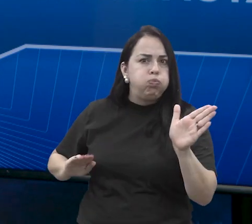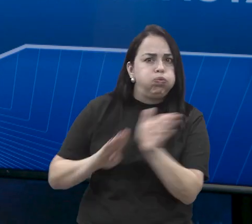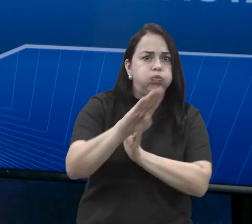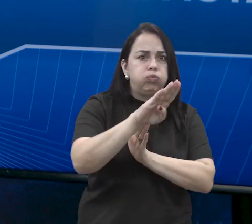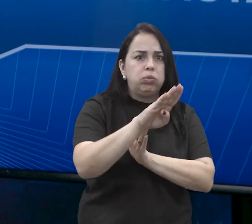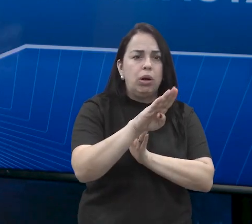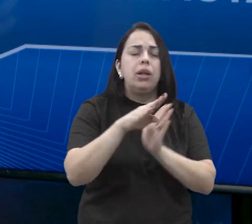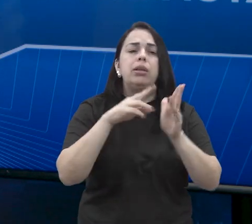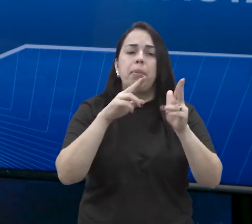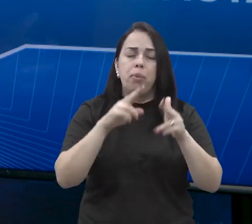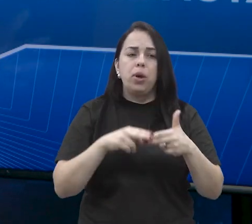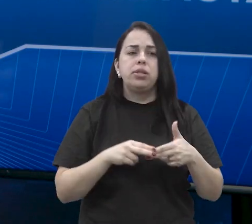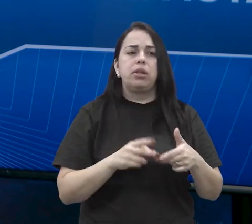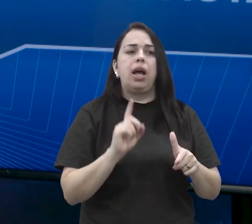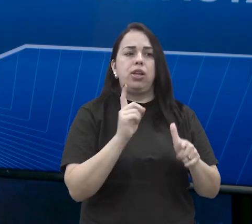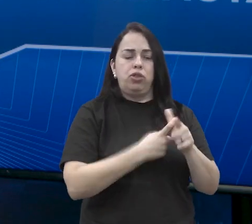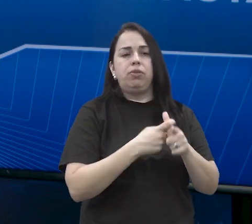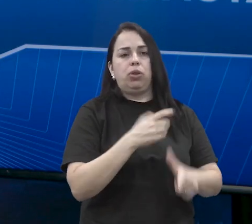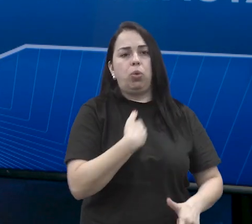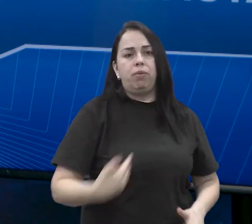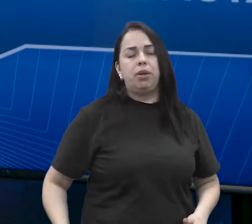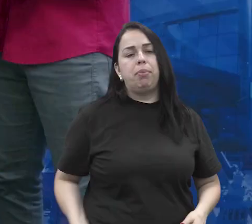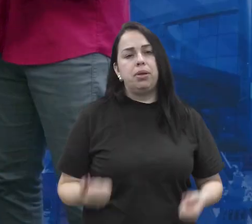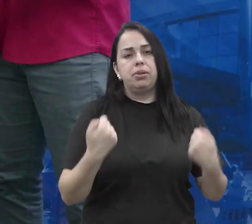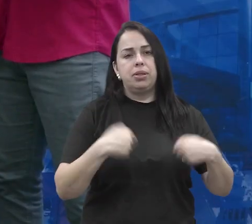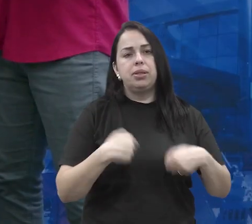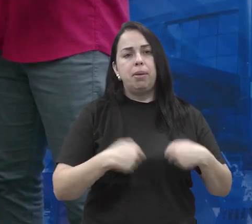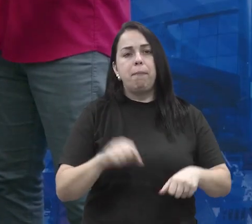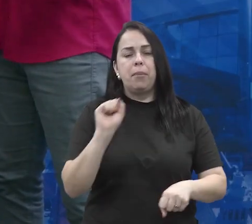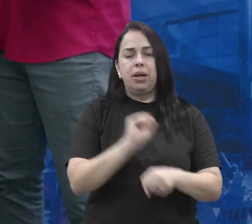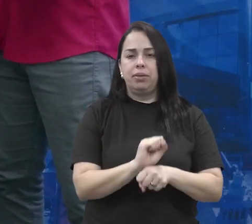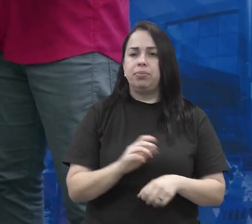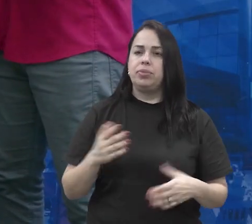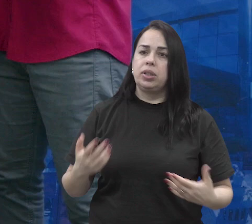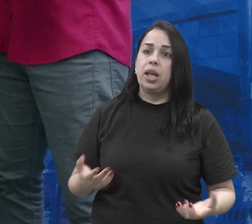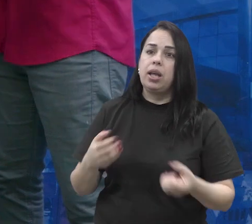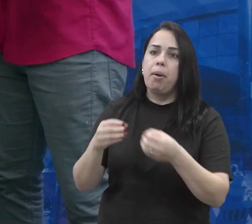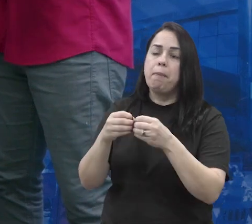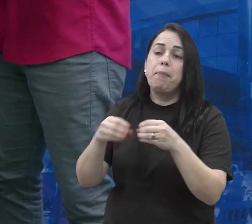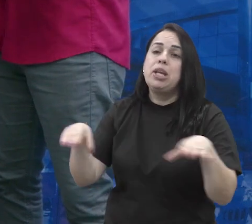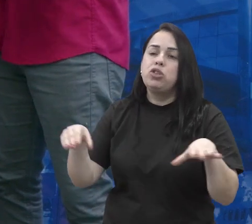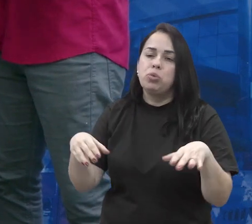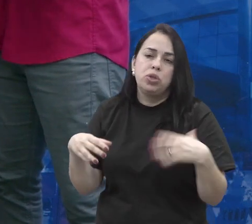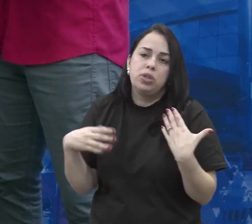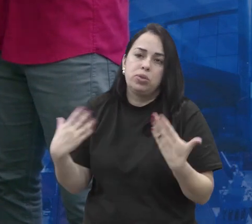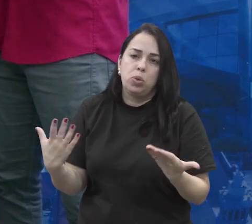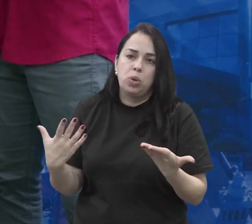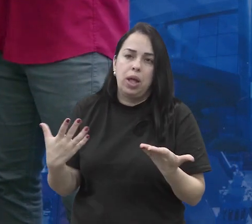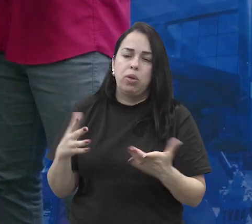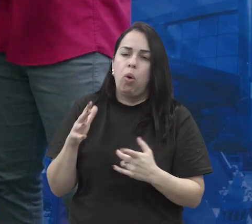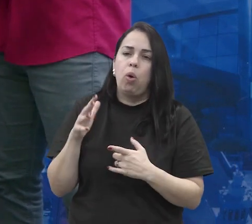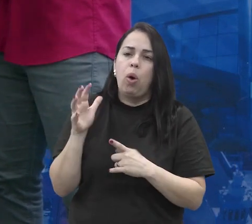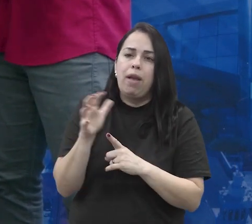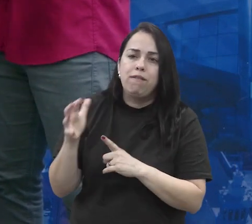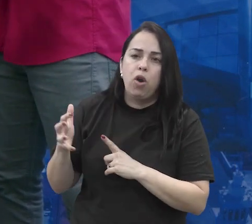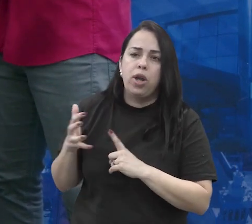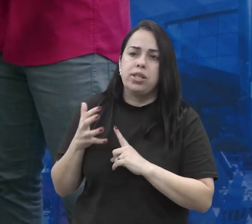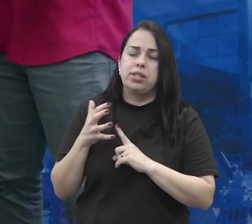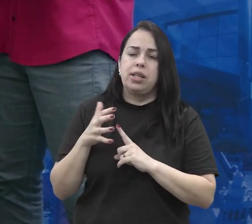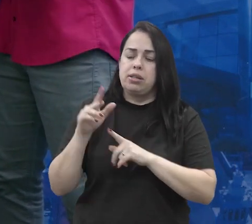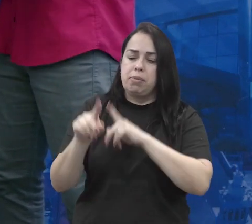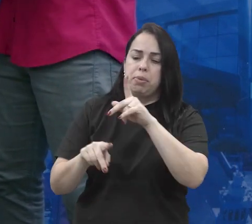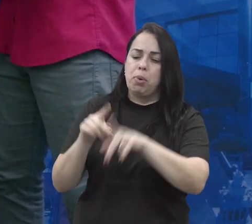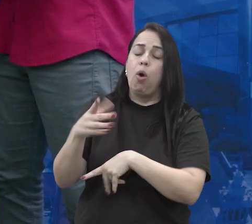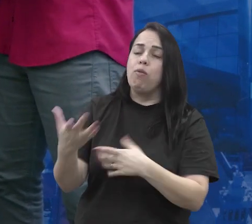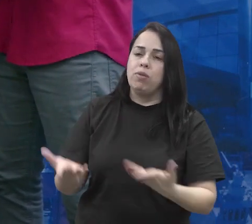ano a ano. Então a gente tem que realmente parar com isso. Perfeito. E qual que é o impacto, né, em cima desse aumento de inflação, de juros,